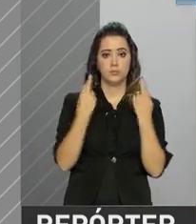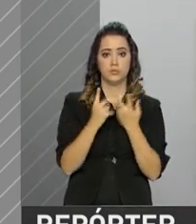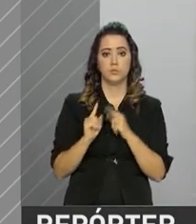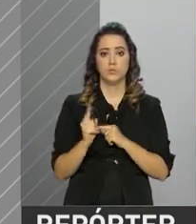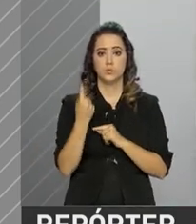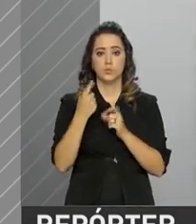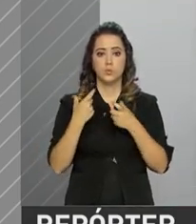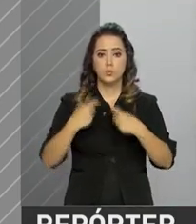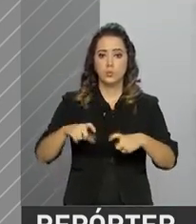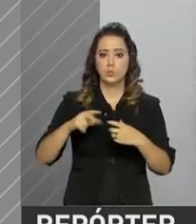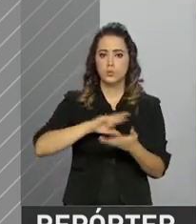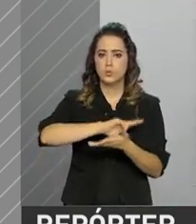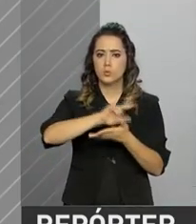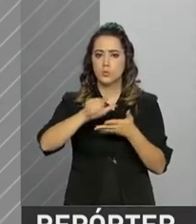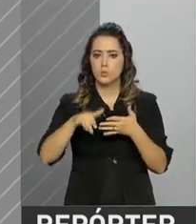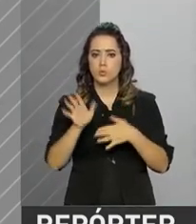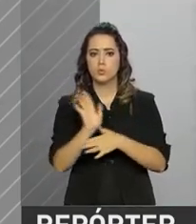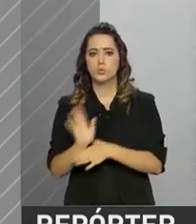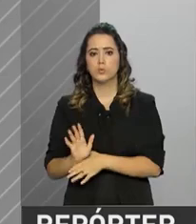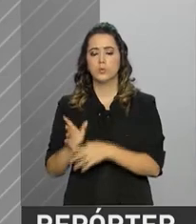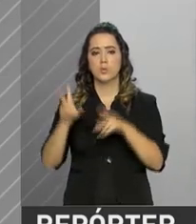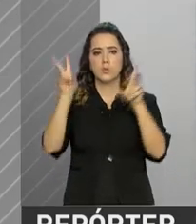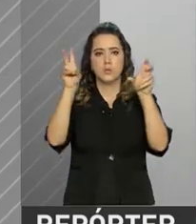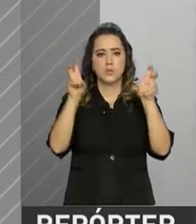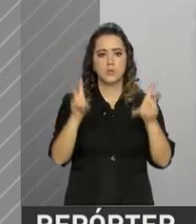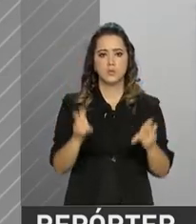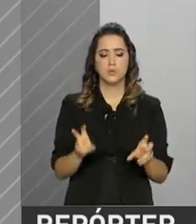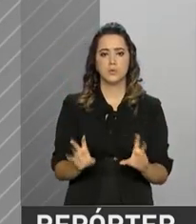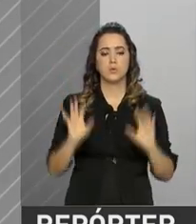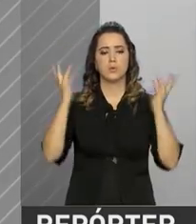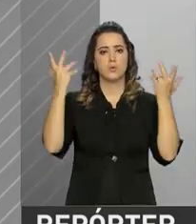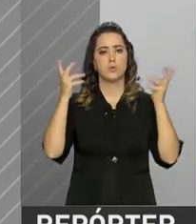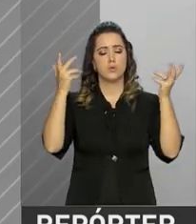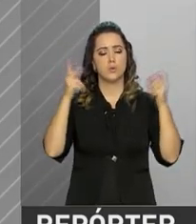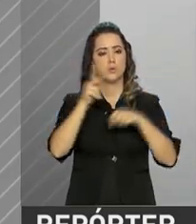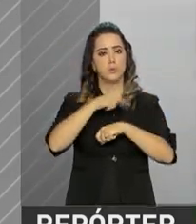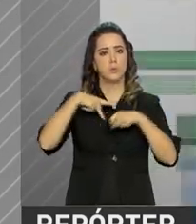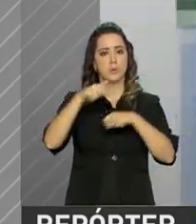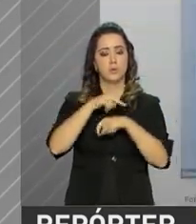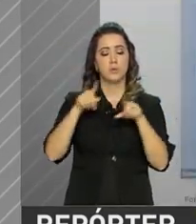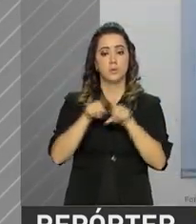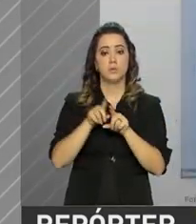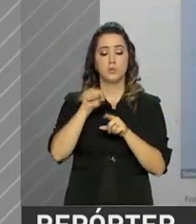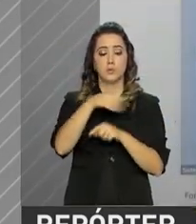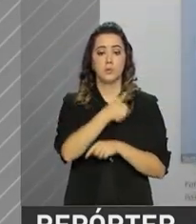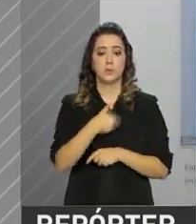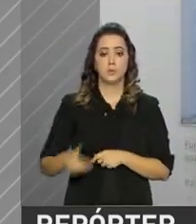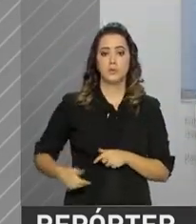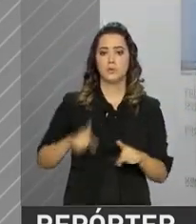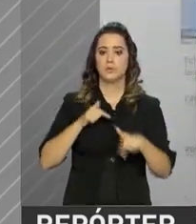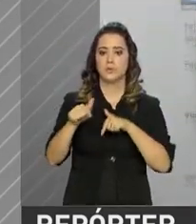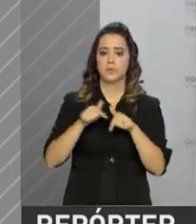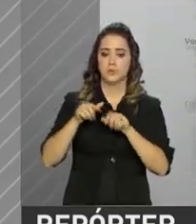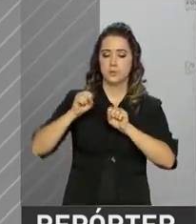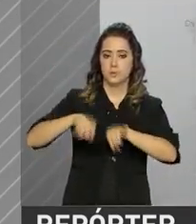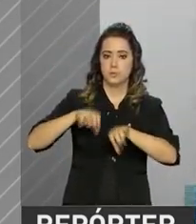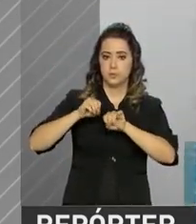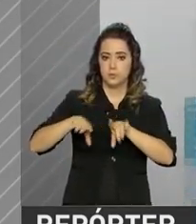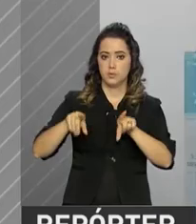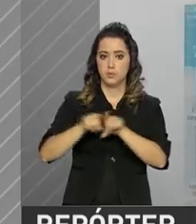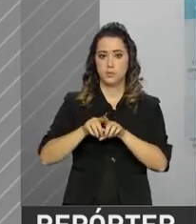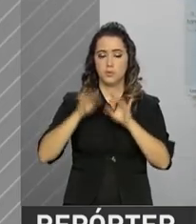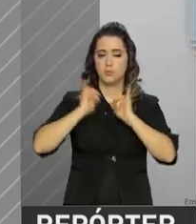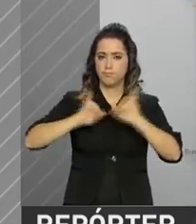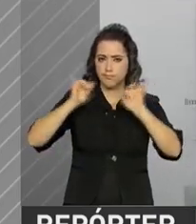único local diversos conteúdos sobre mudança do clima do país os compromissos do governo ações de educação